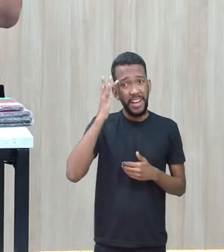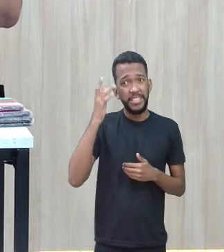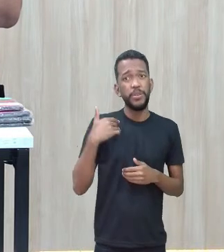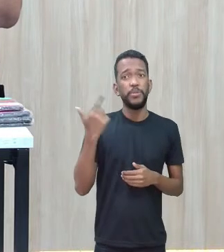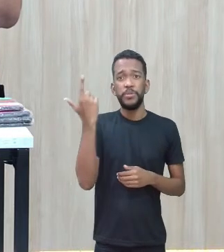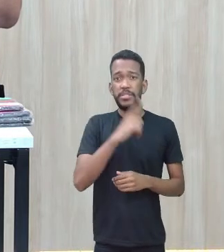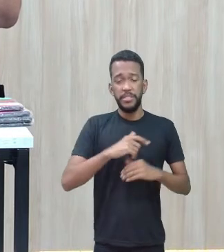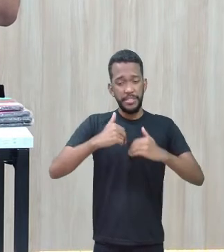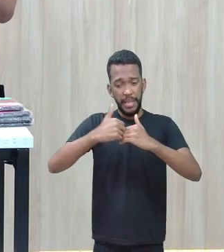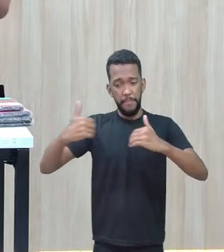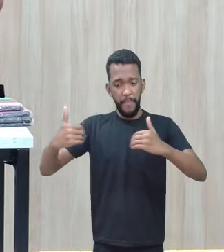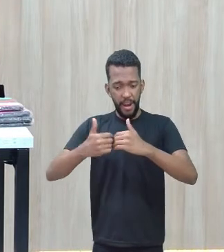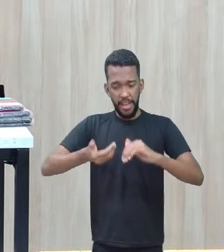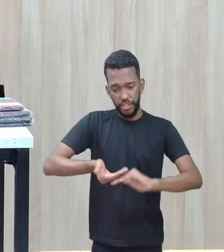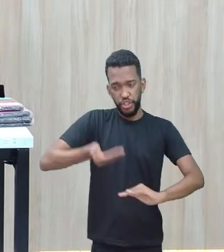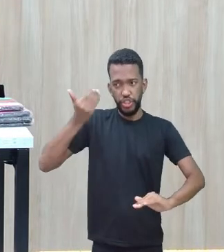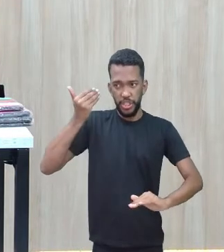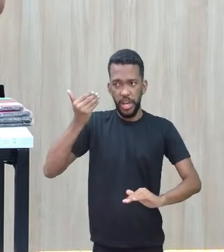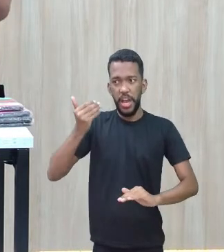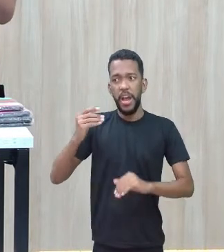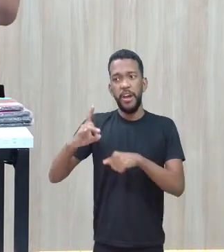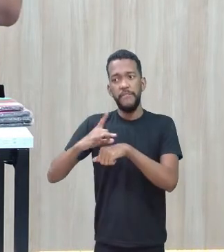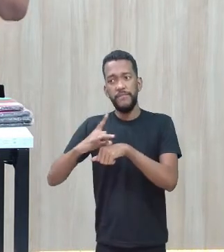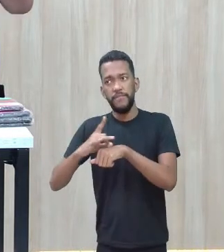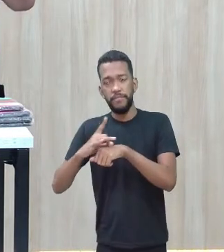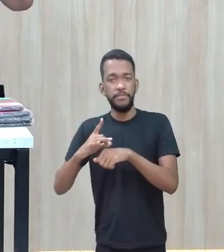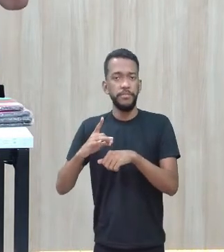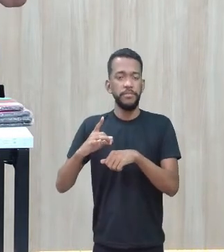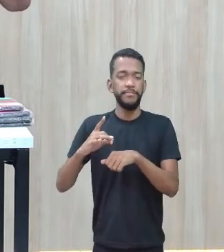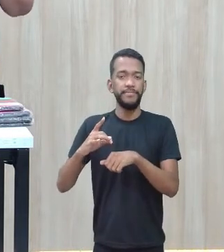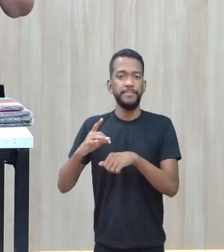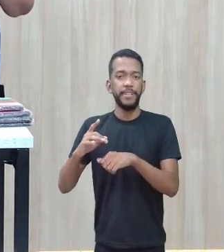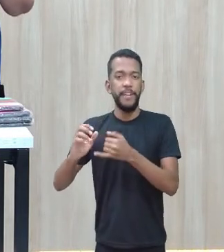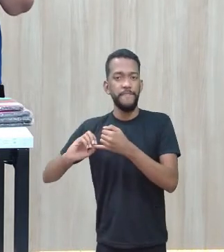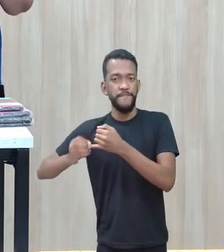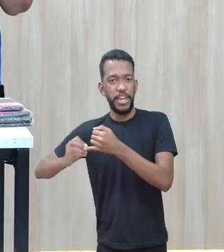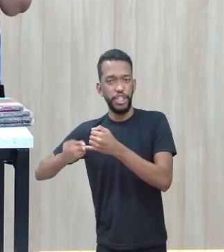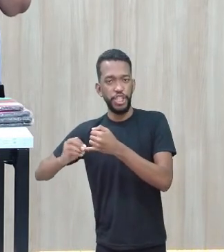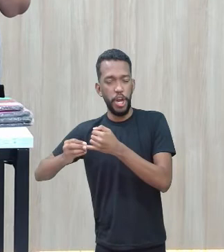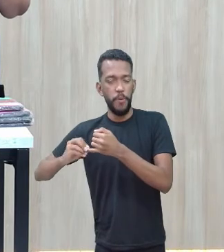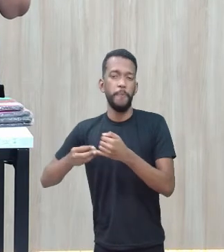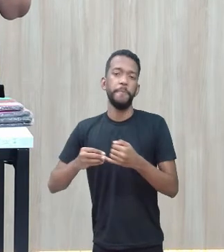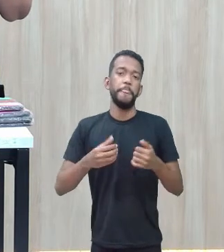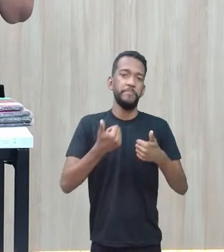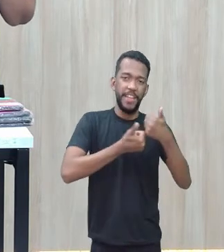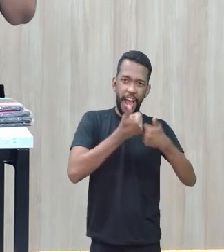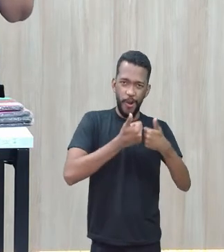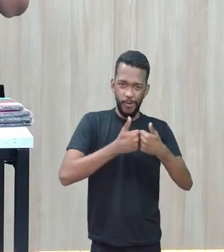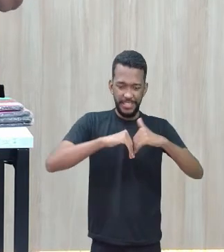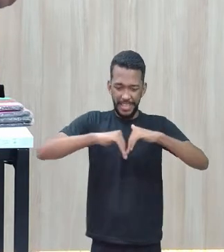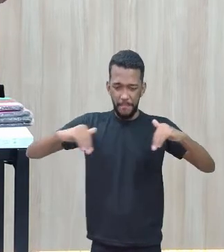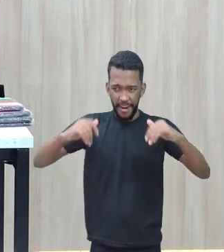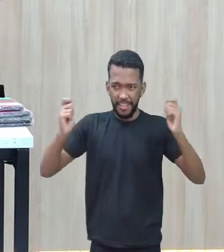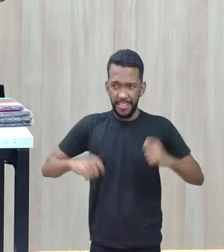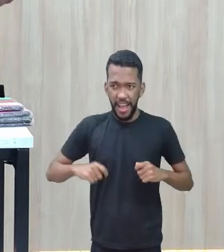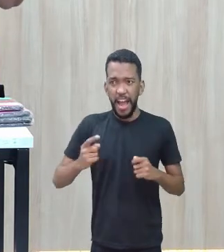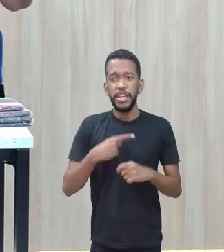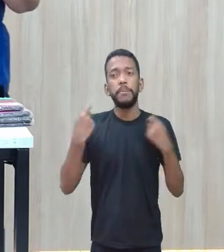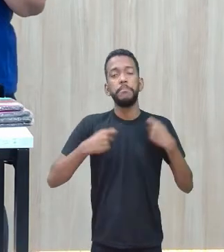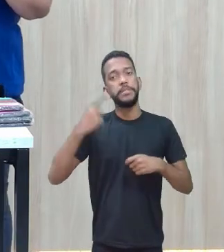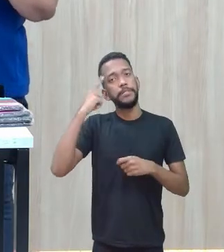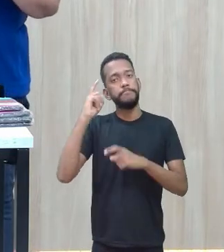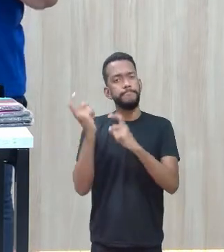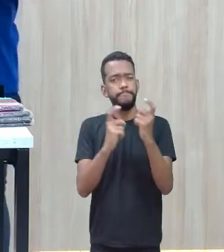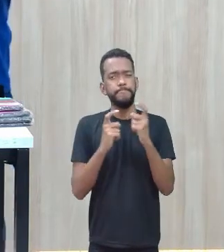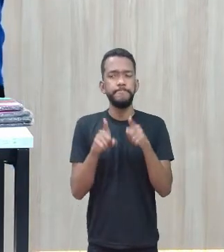conseguir retirar o feijão e o arroz? Vamos pensar. Esse é assunto também para a gente